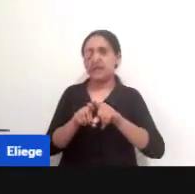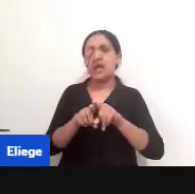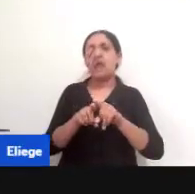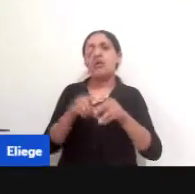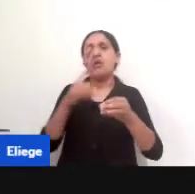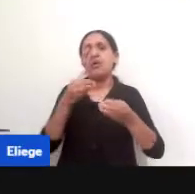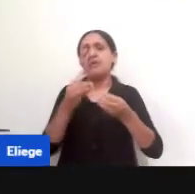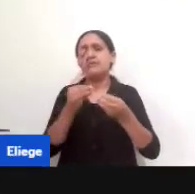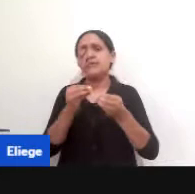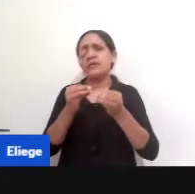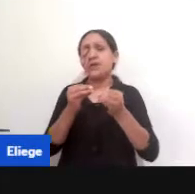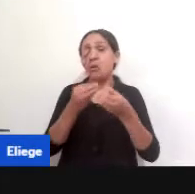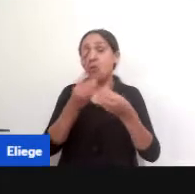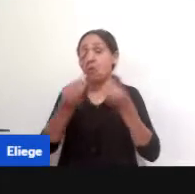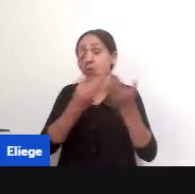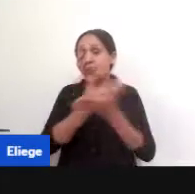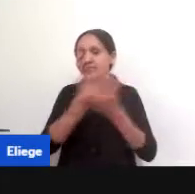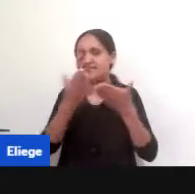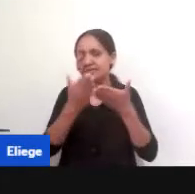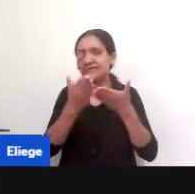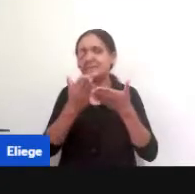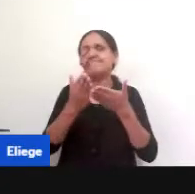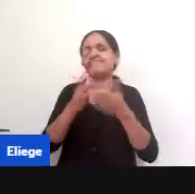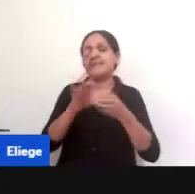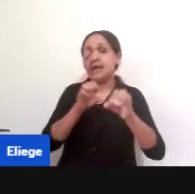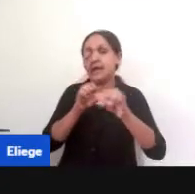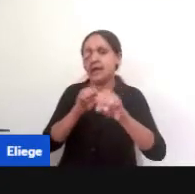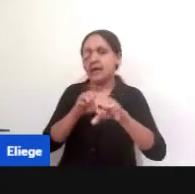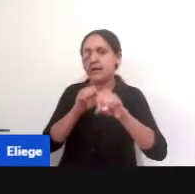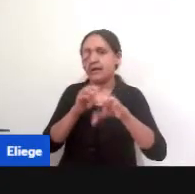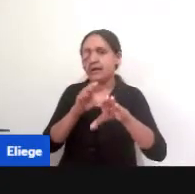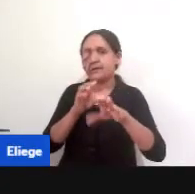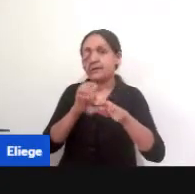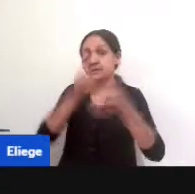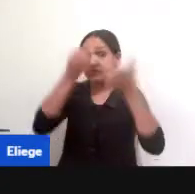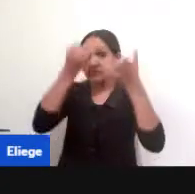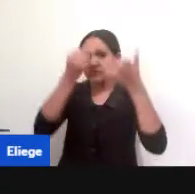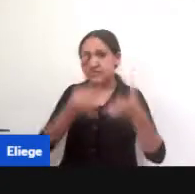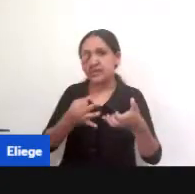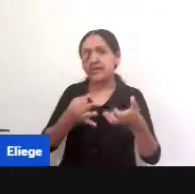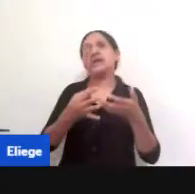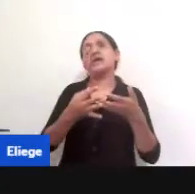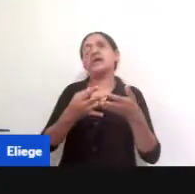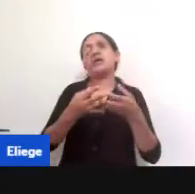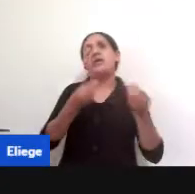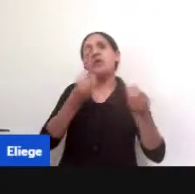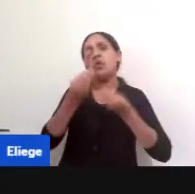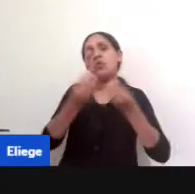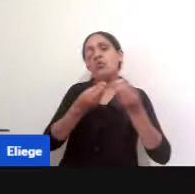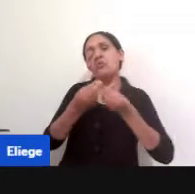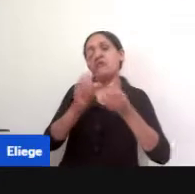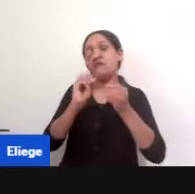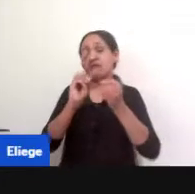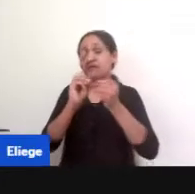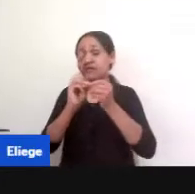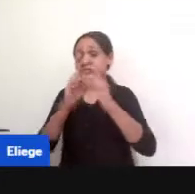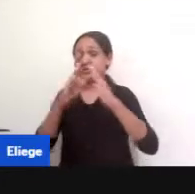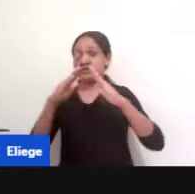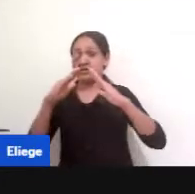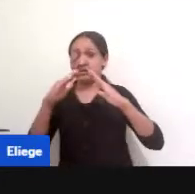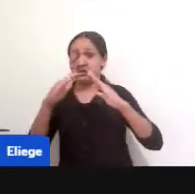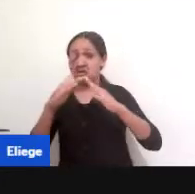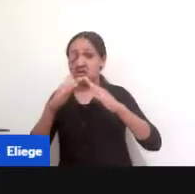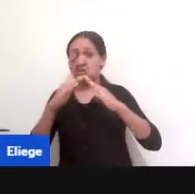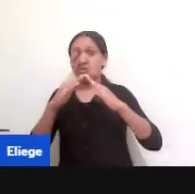as perguntas de como foi a atividade em casa, o que ela é? Ela é uma avaliação prévia do seu próprio trabalho, de entender